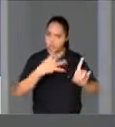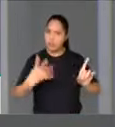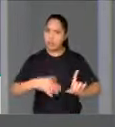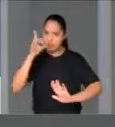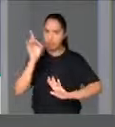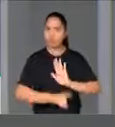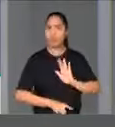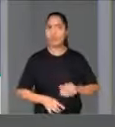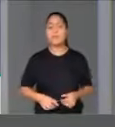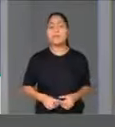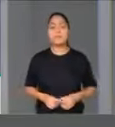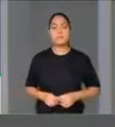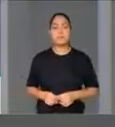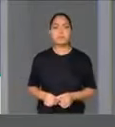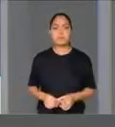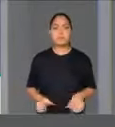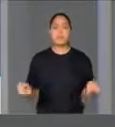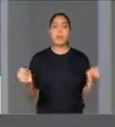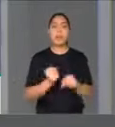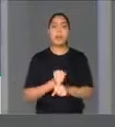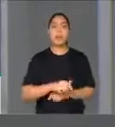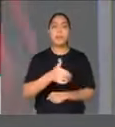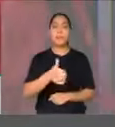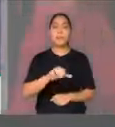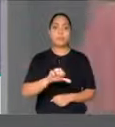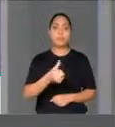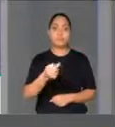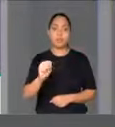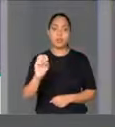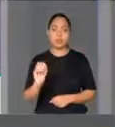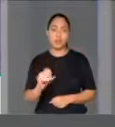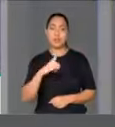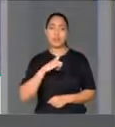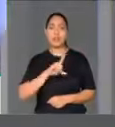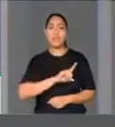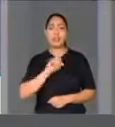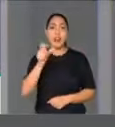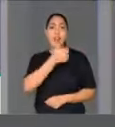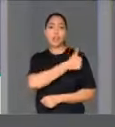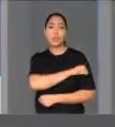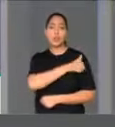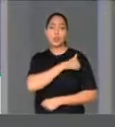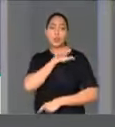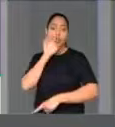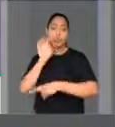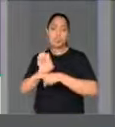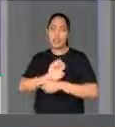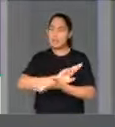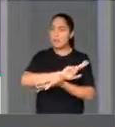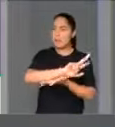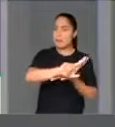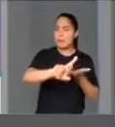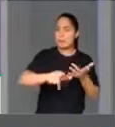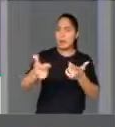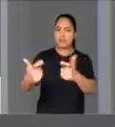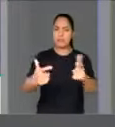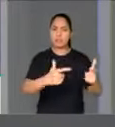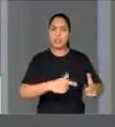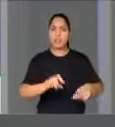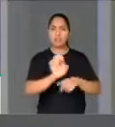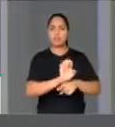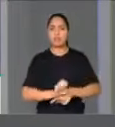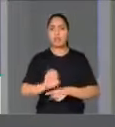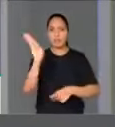LGBT. Em 80, a gente tem, no Rio de Janeiro, em várias partes do Brasil, a fundações de